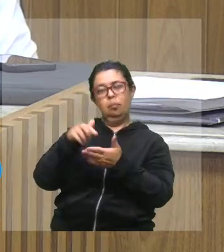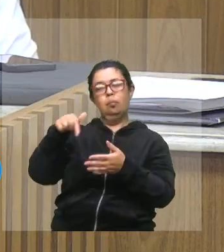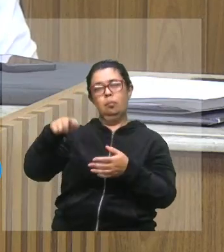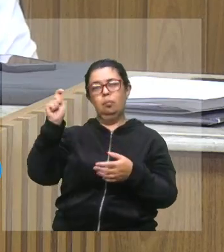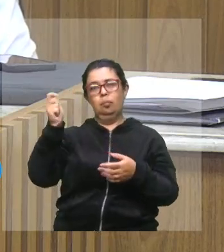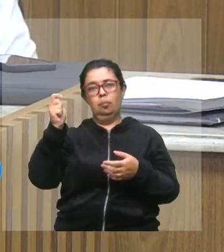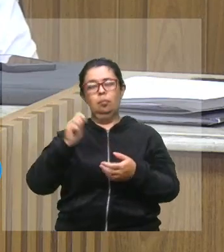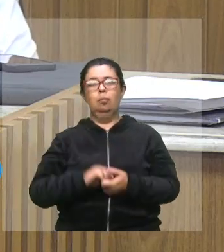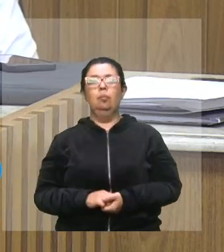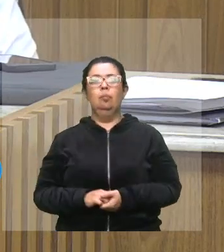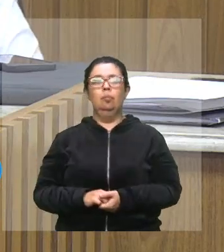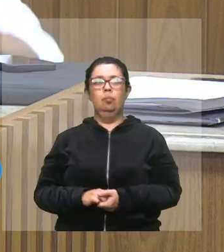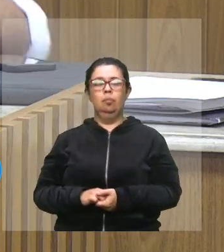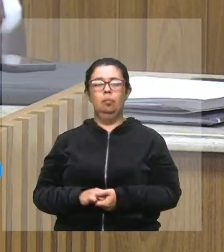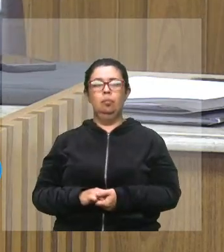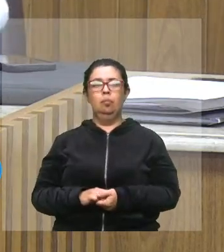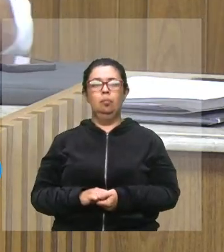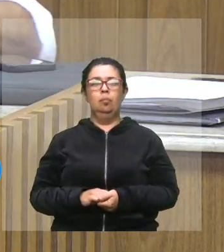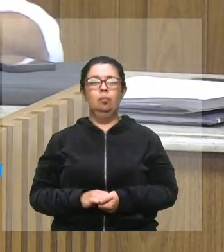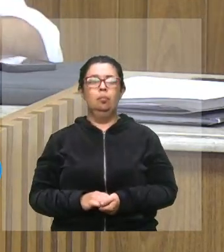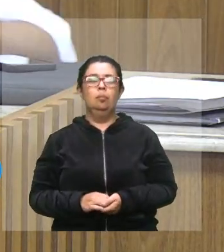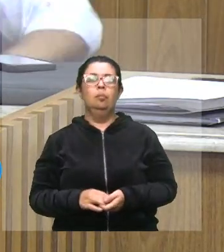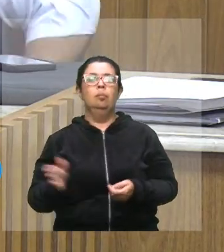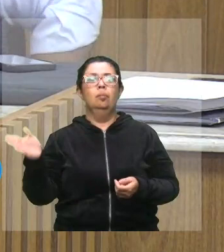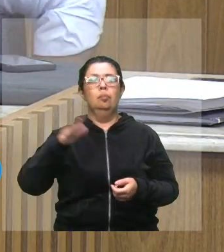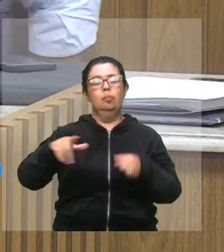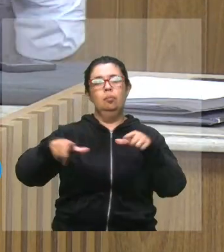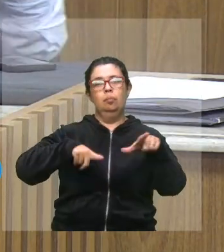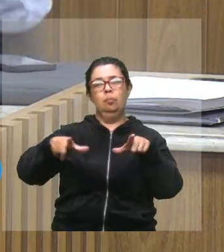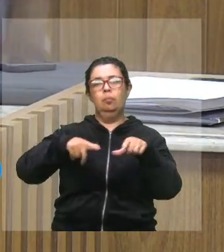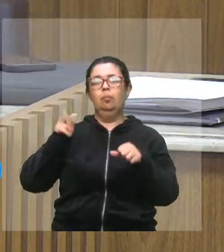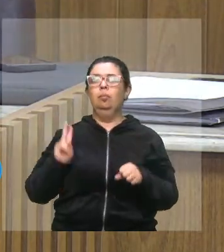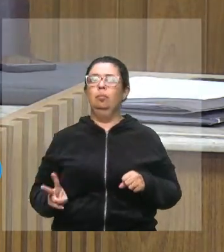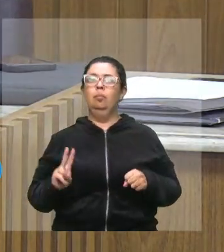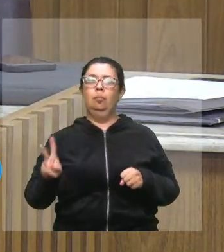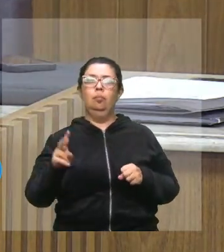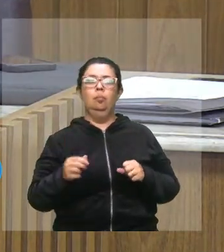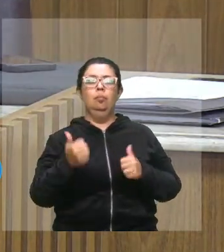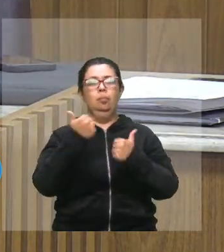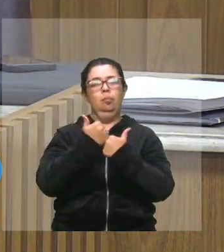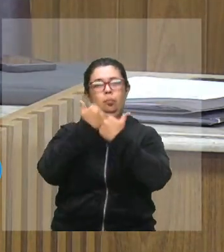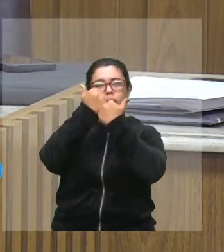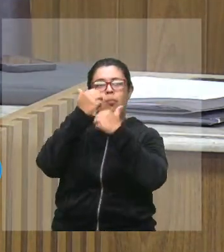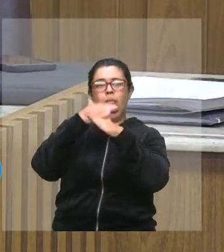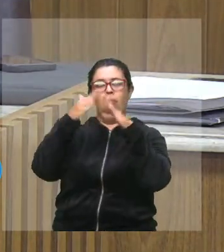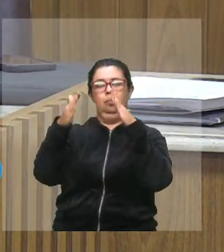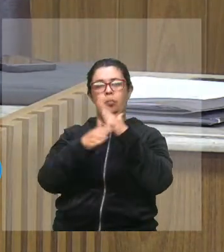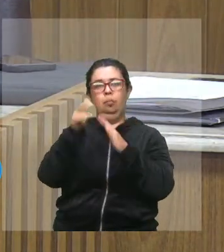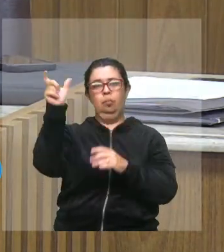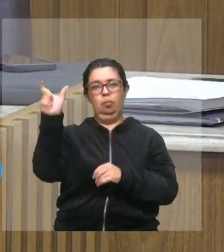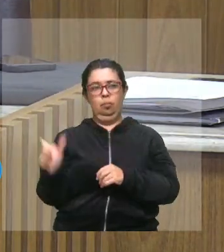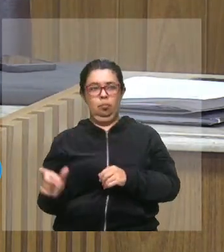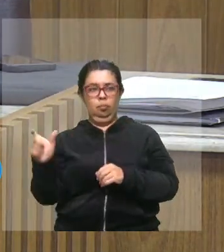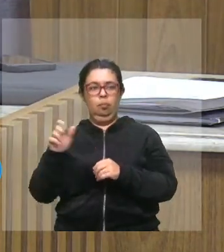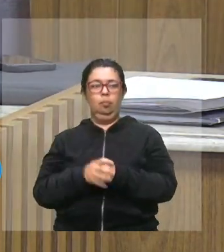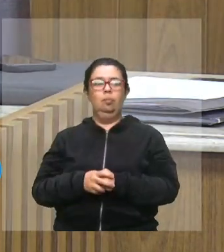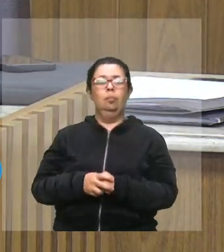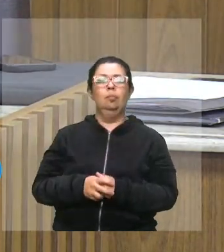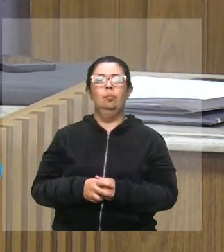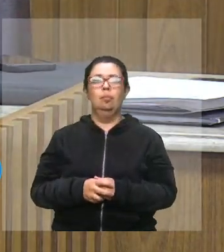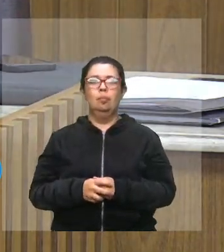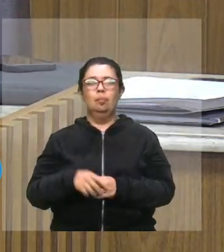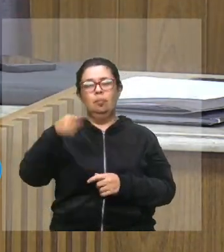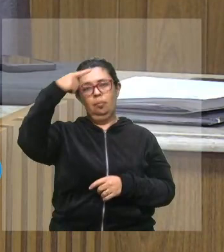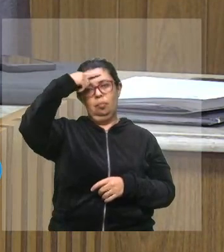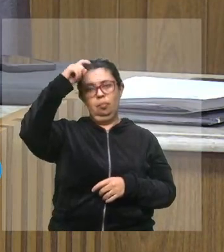Assis. Desde então, vem trabalhando arduamente com o apoio de toda a equipe da Oncologia do Hospital Regional,